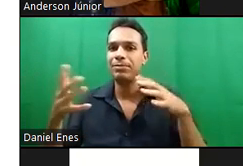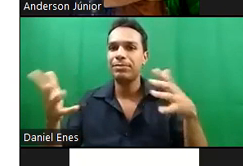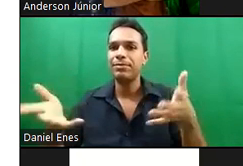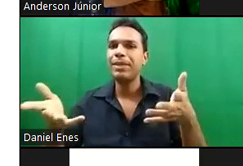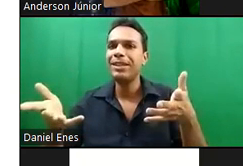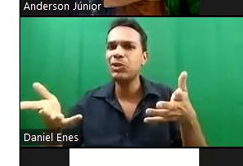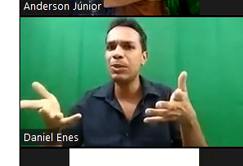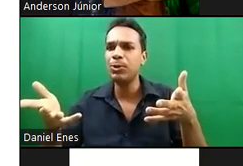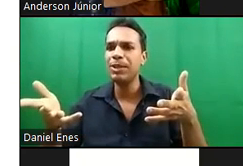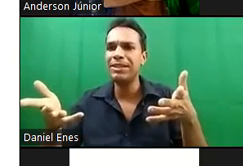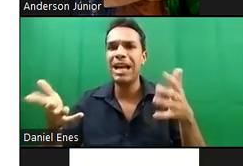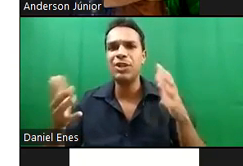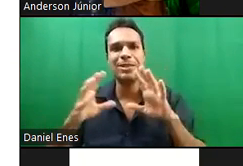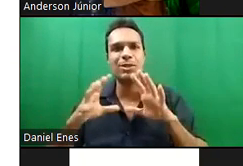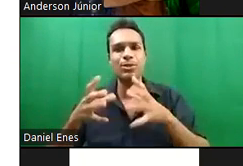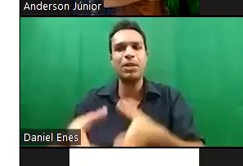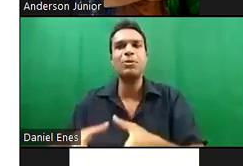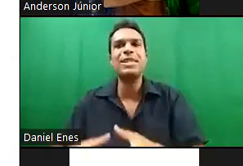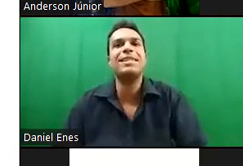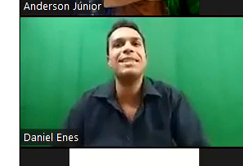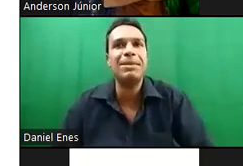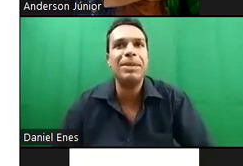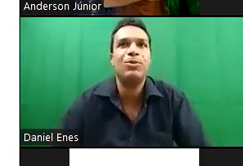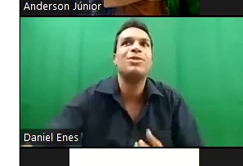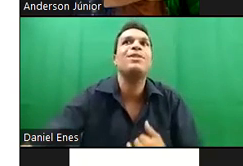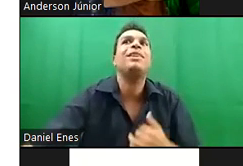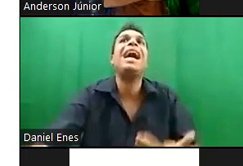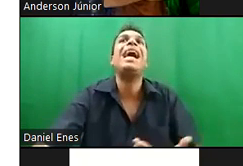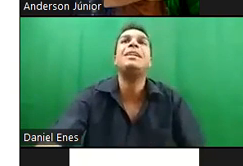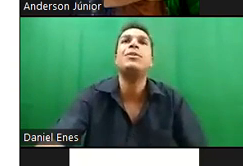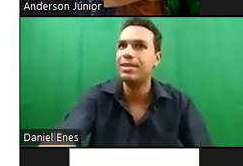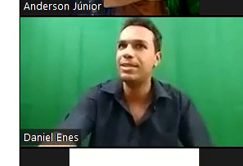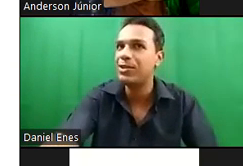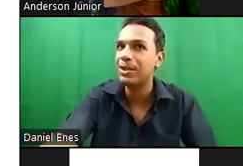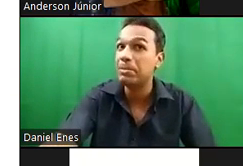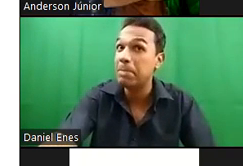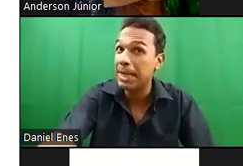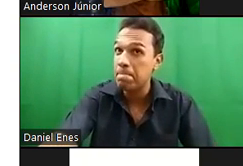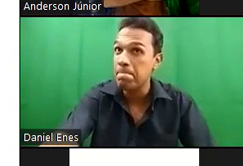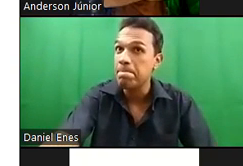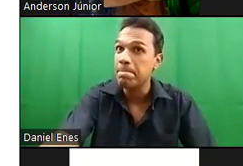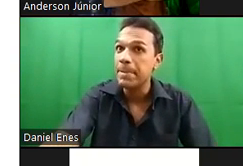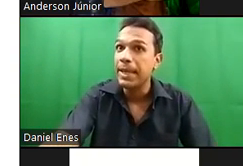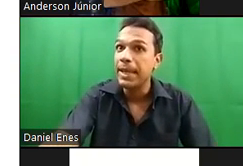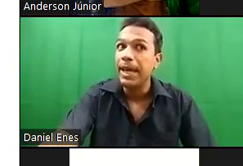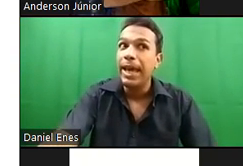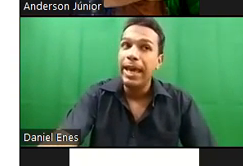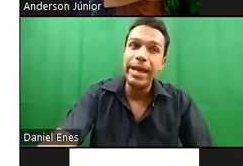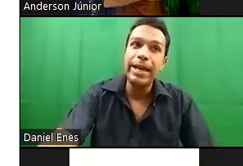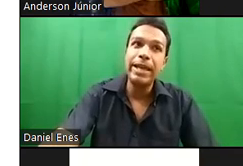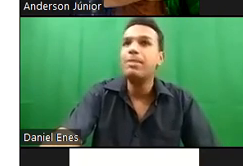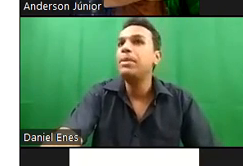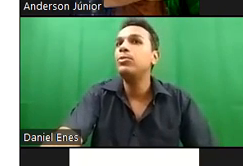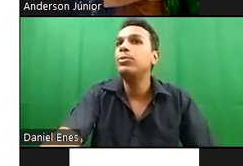sua totalidade, nós encontramos esses elementos na língua de sinais também?